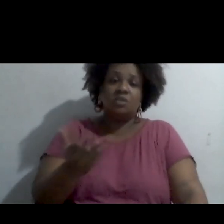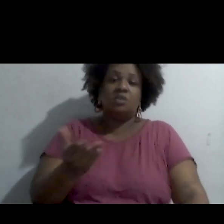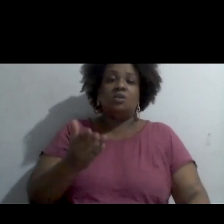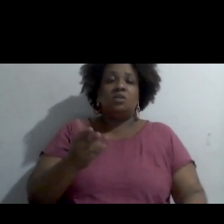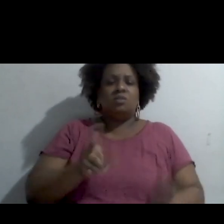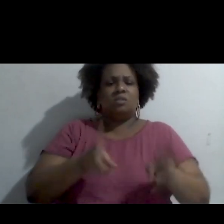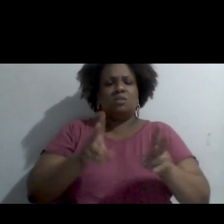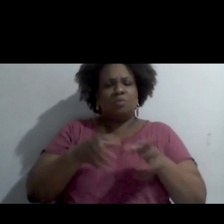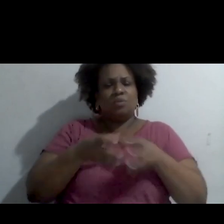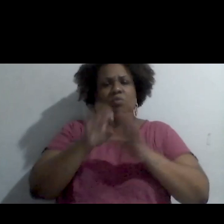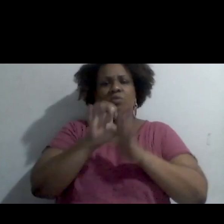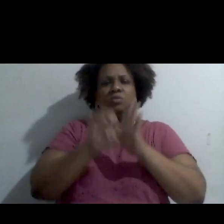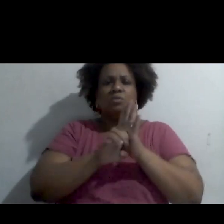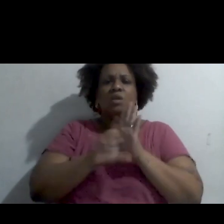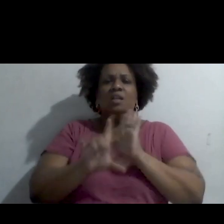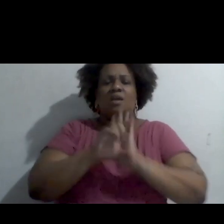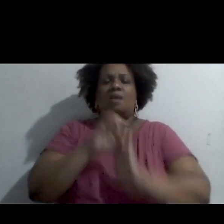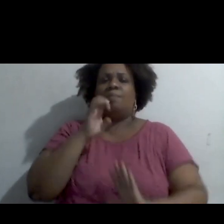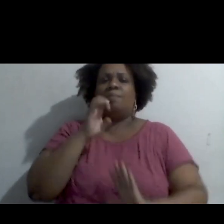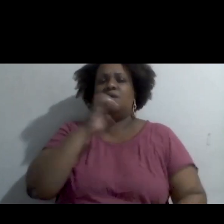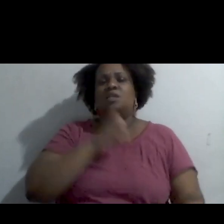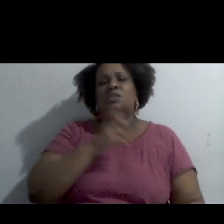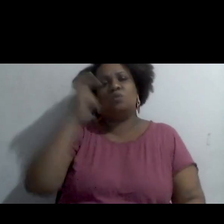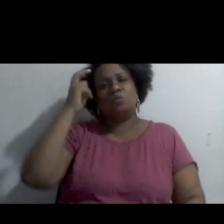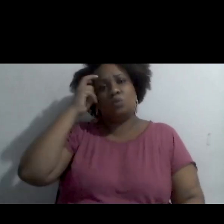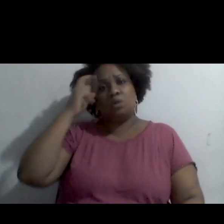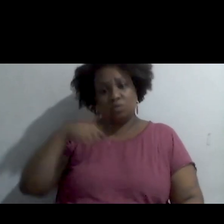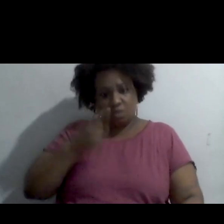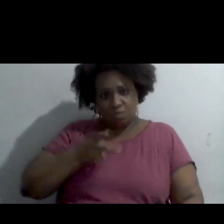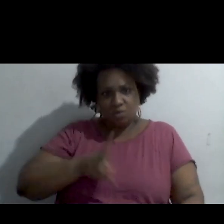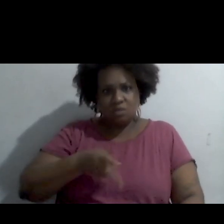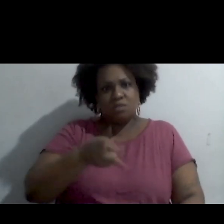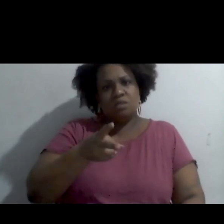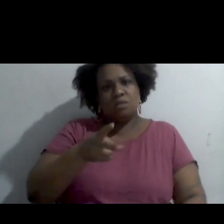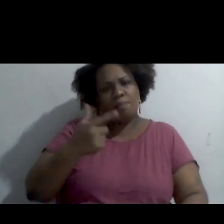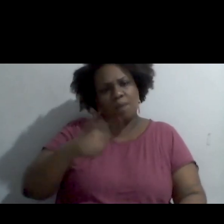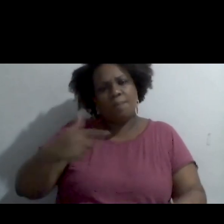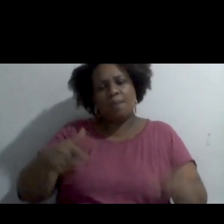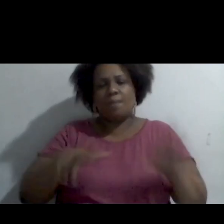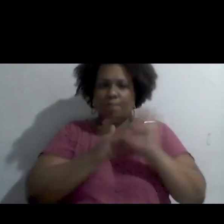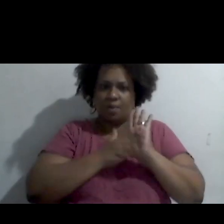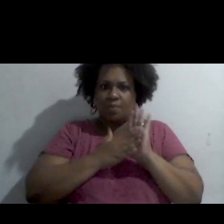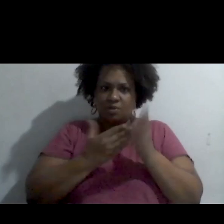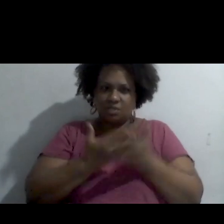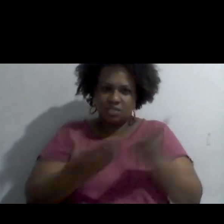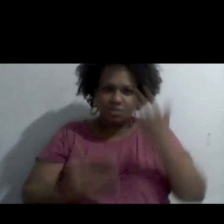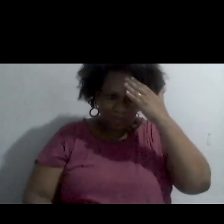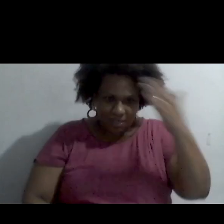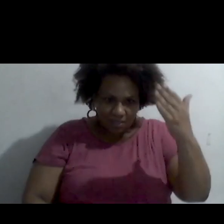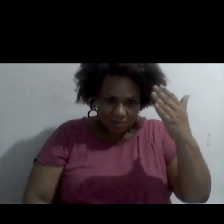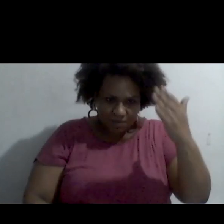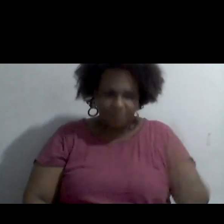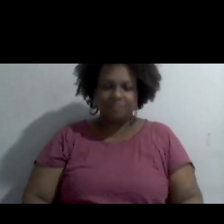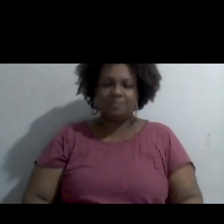nos editais de leis de emergência cultural e que depois ela se torne algo permanente, além das outras propostas que estão aí. Muito obrigada.